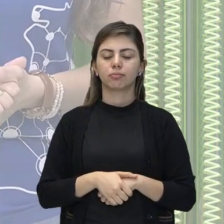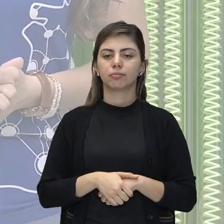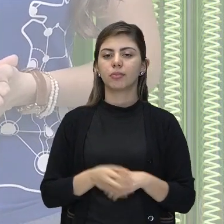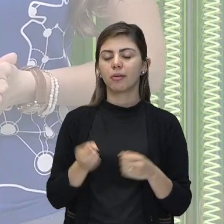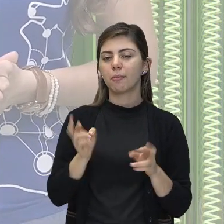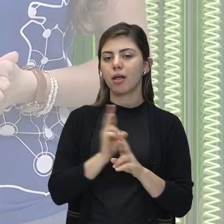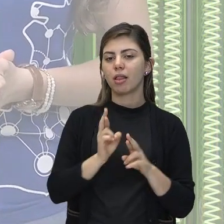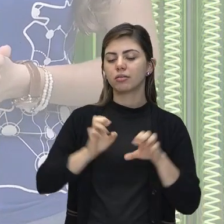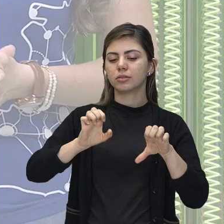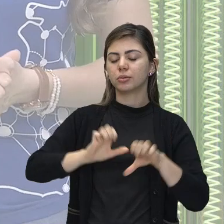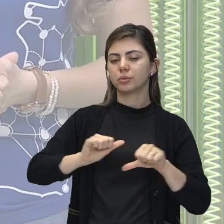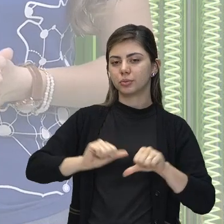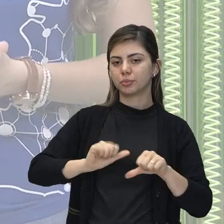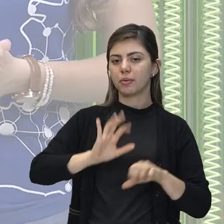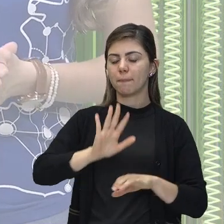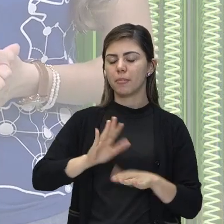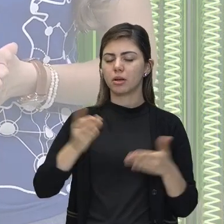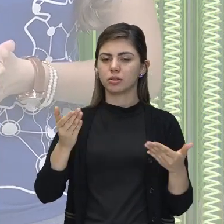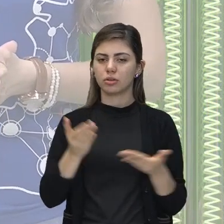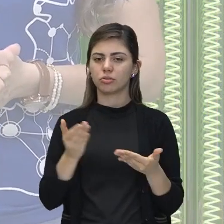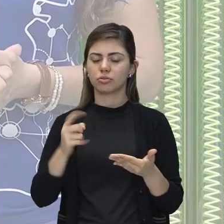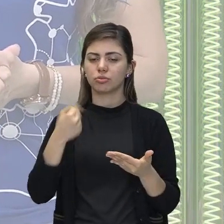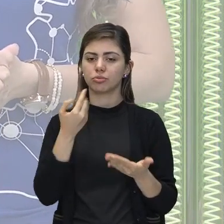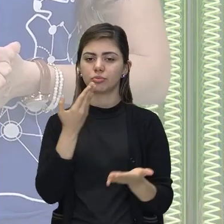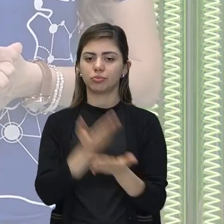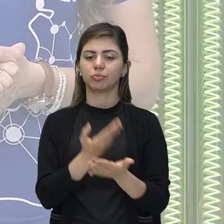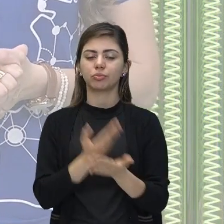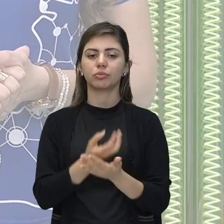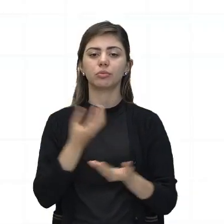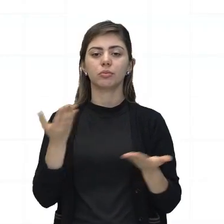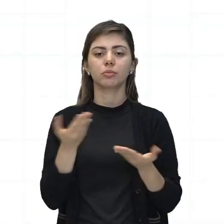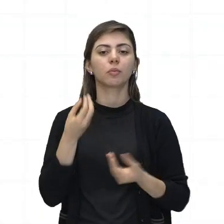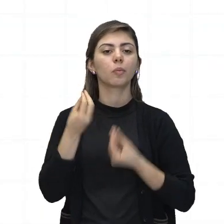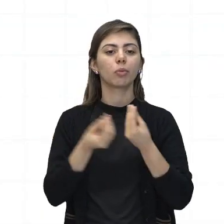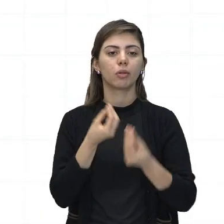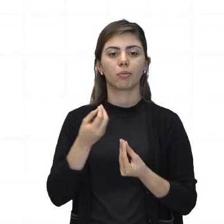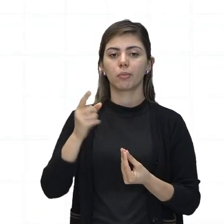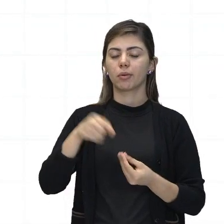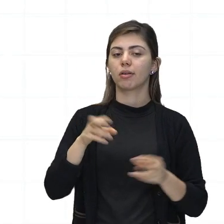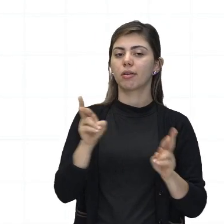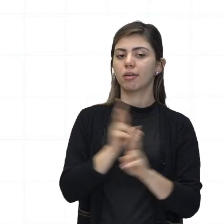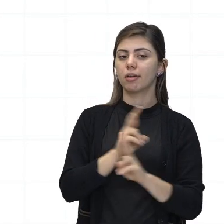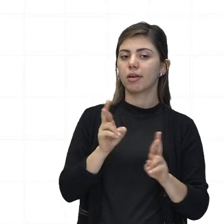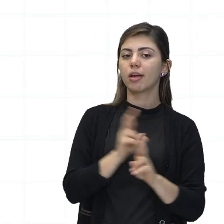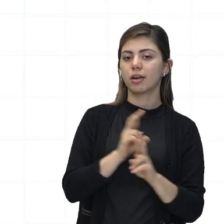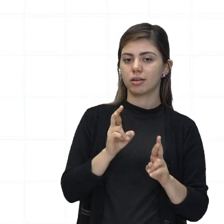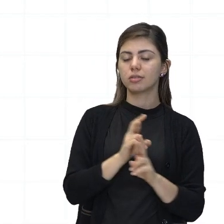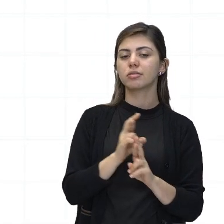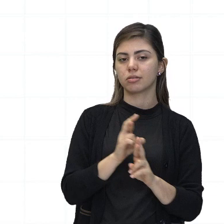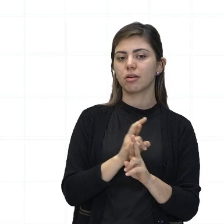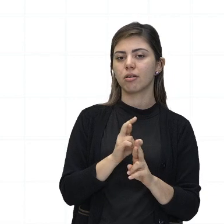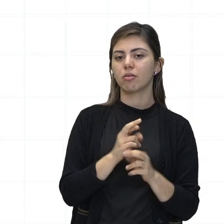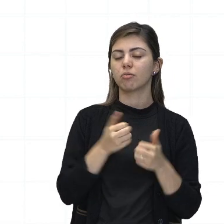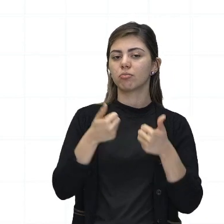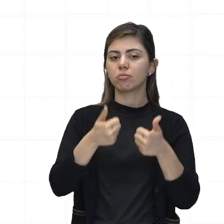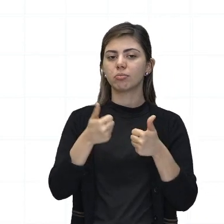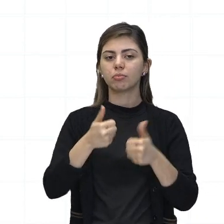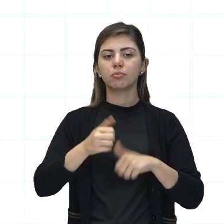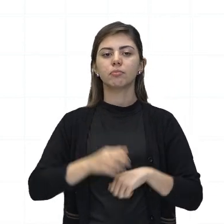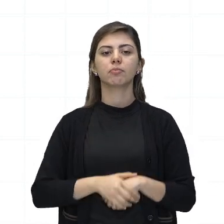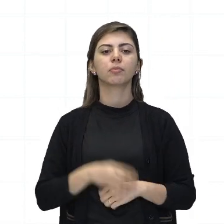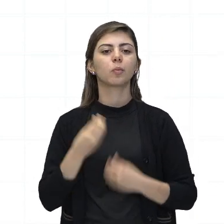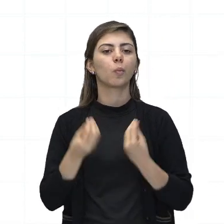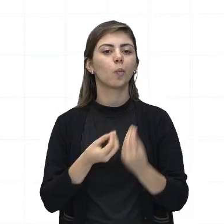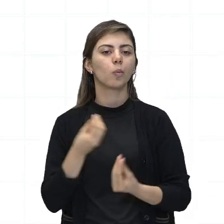vamos ver os tipos de relações harmônicas. As relações ecológicas harmônicas,